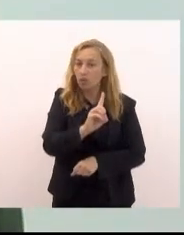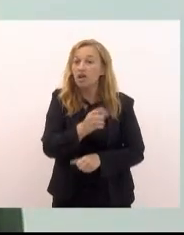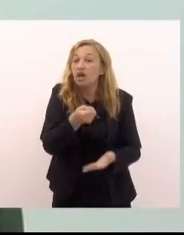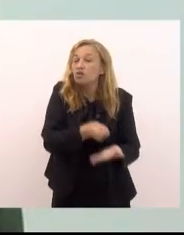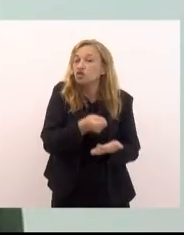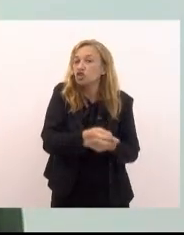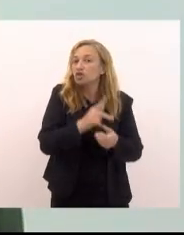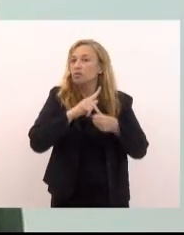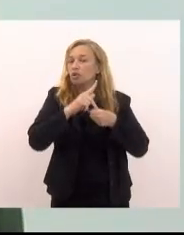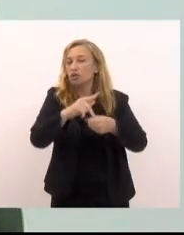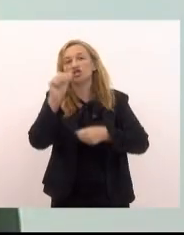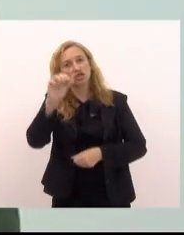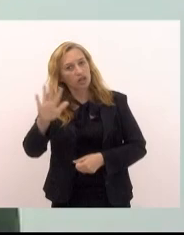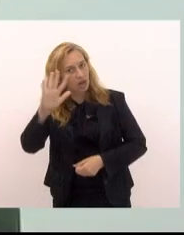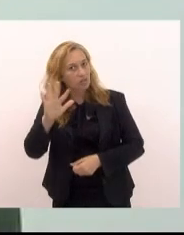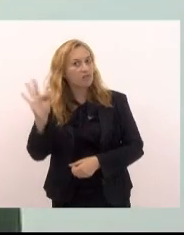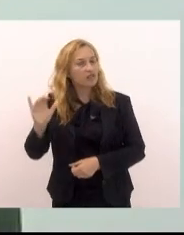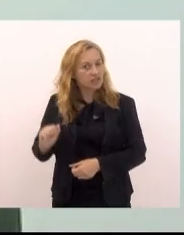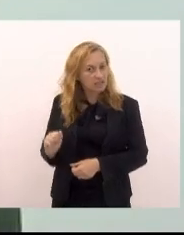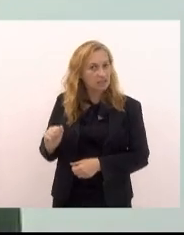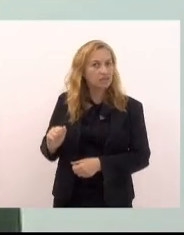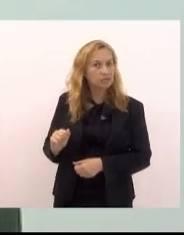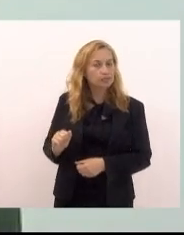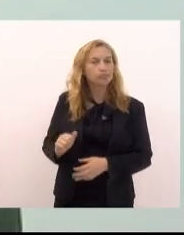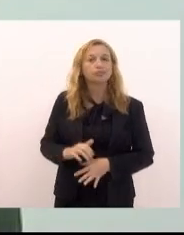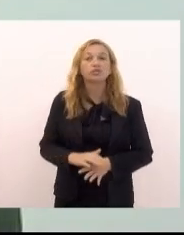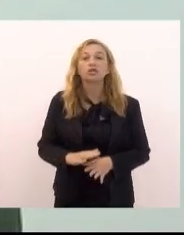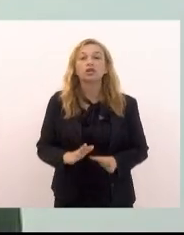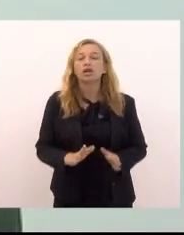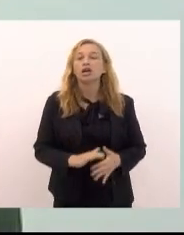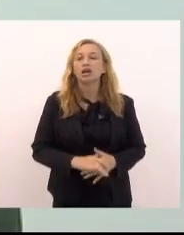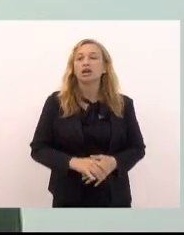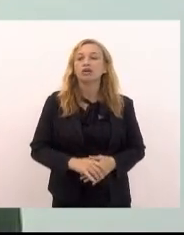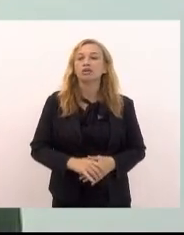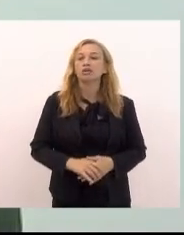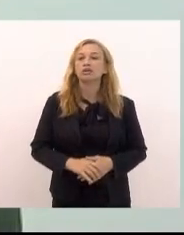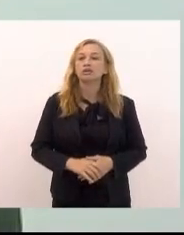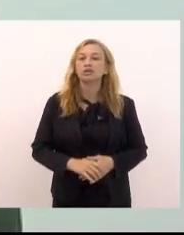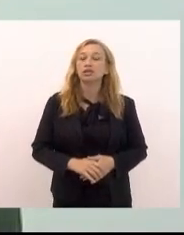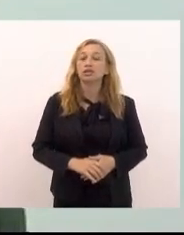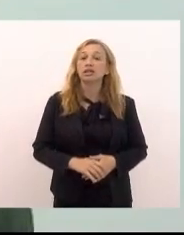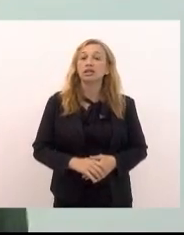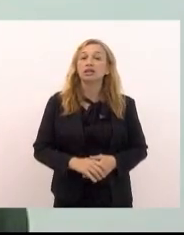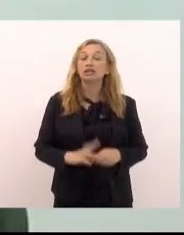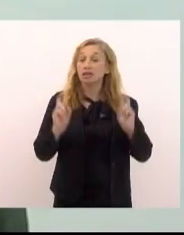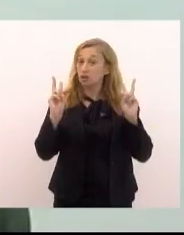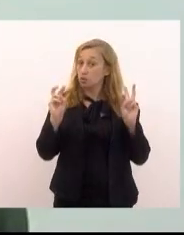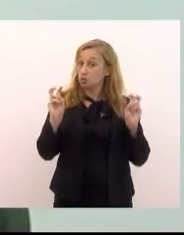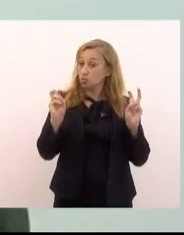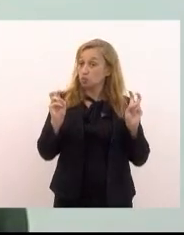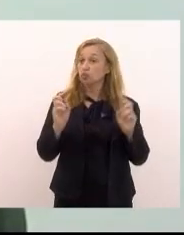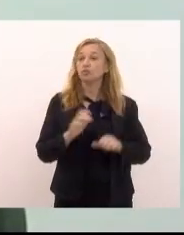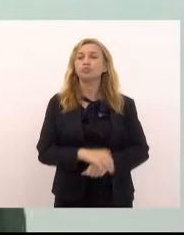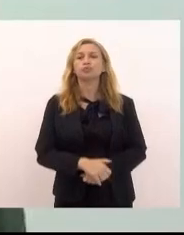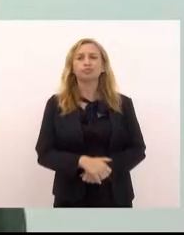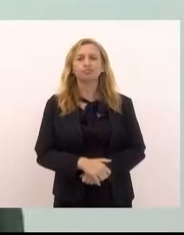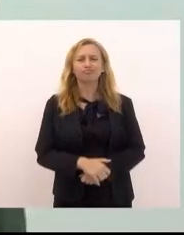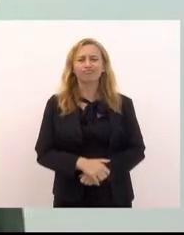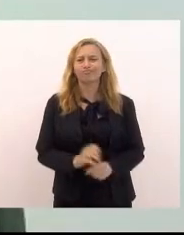da Procuradoria-Geral da Fazenda Nacional. Sob este ponto de vista, não